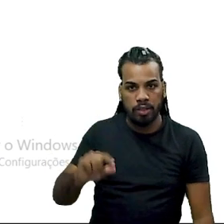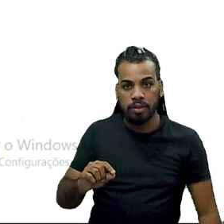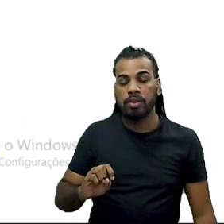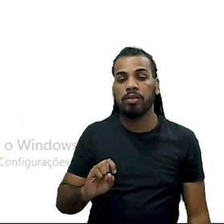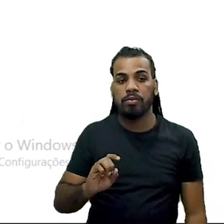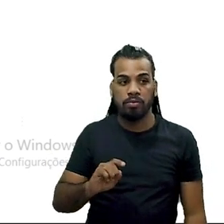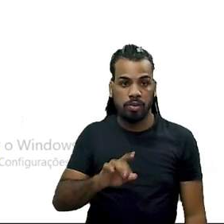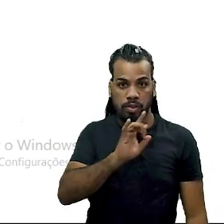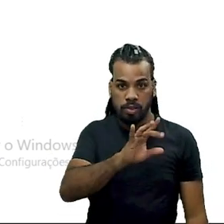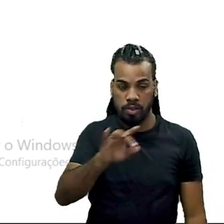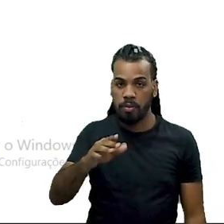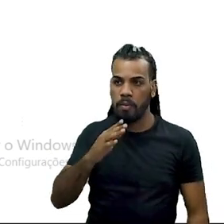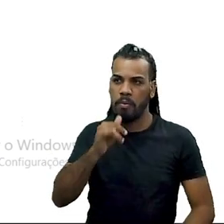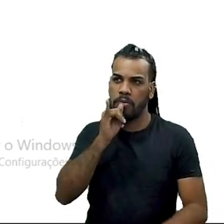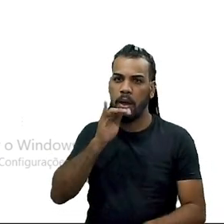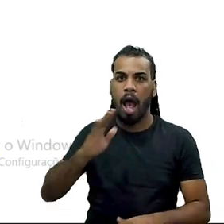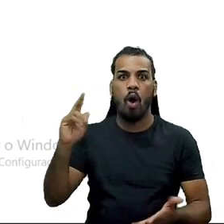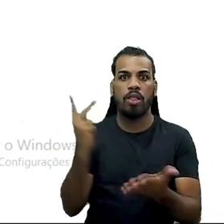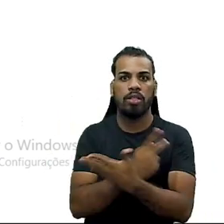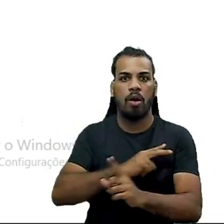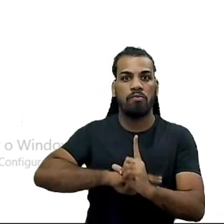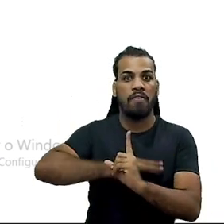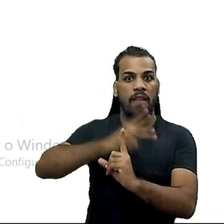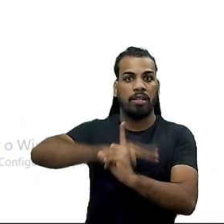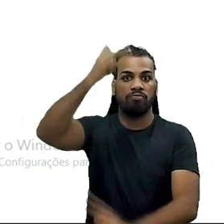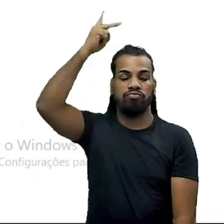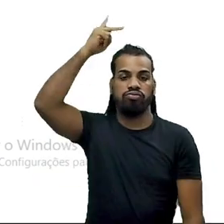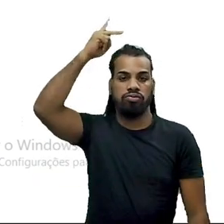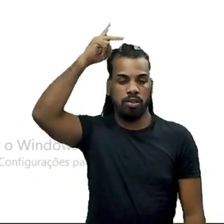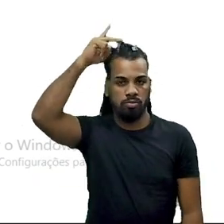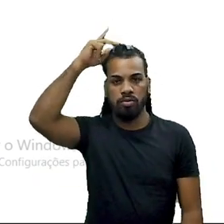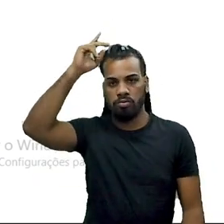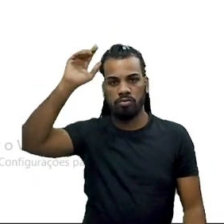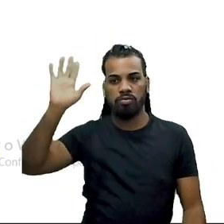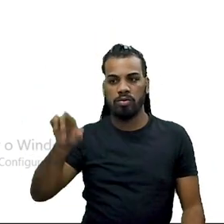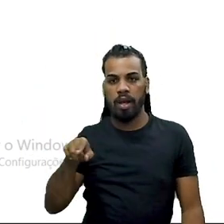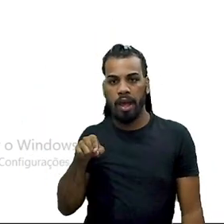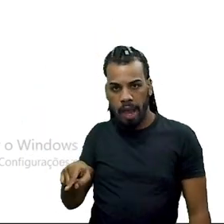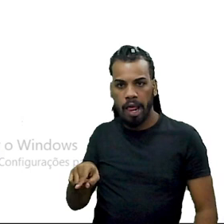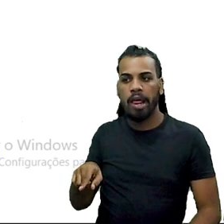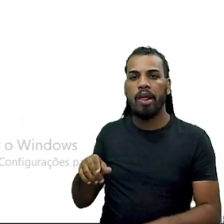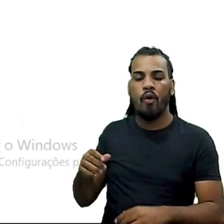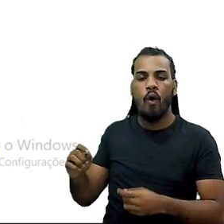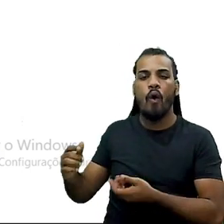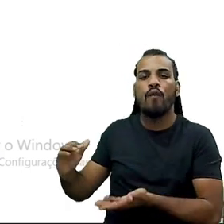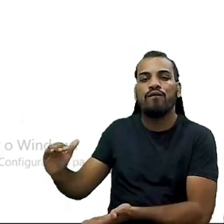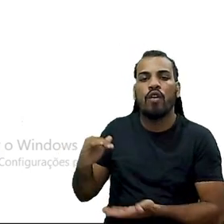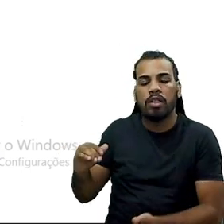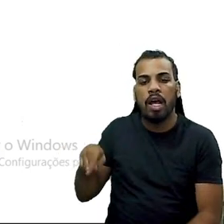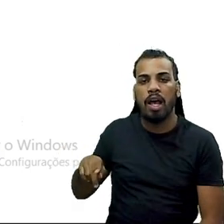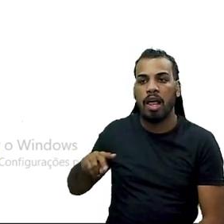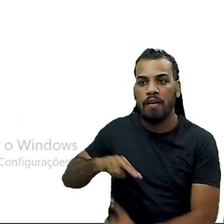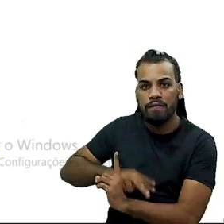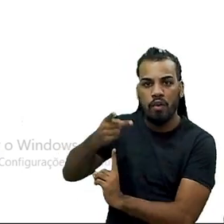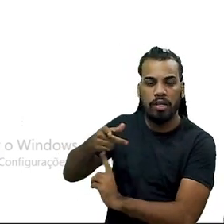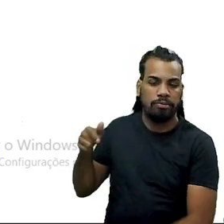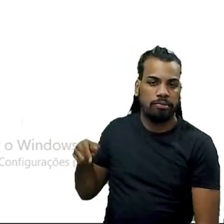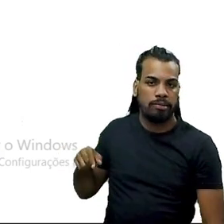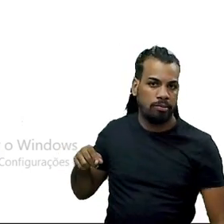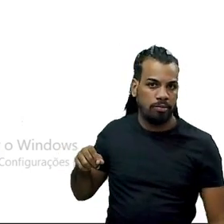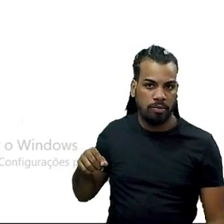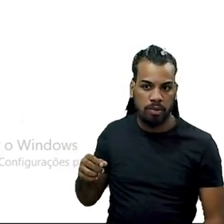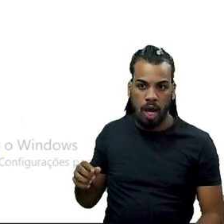repente, num momento de inflação alta, os fornecedores aumentam os preços de sua matéria-prima, seus produtos,